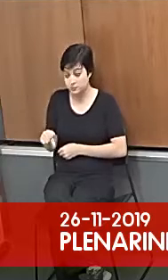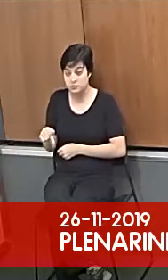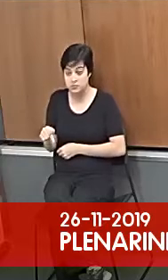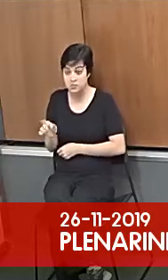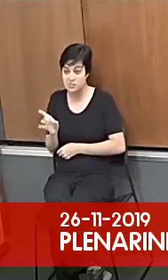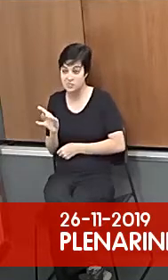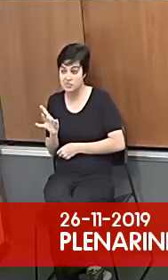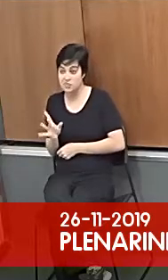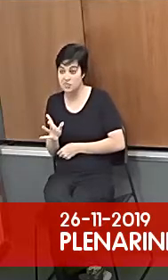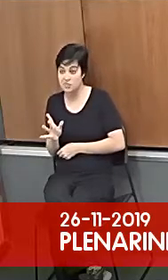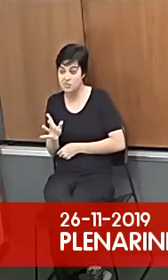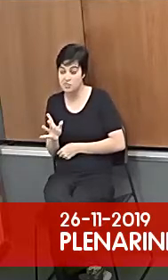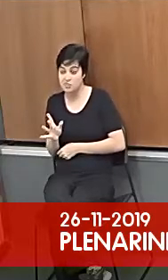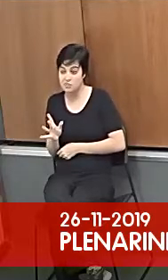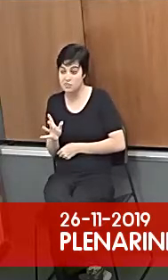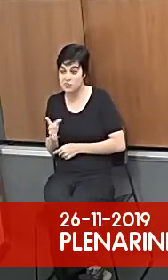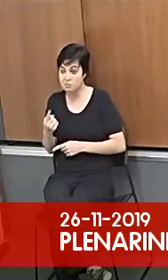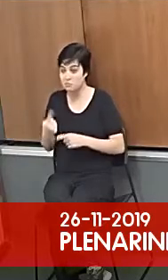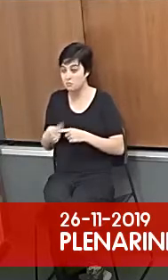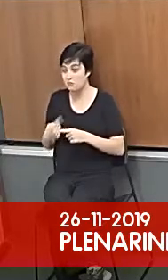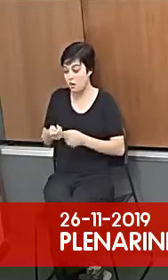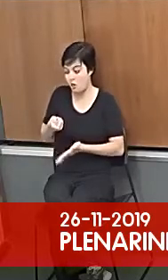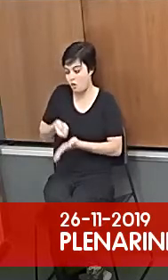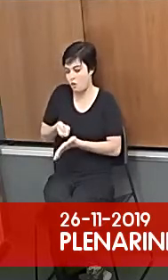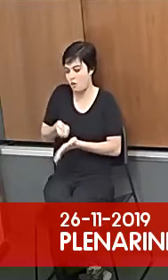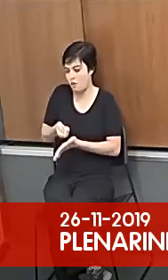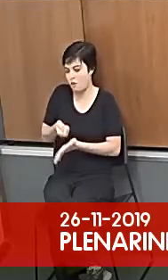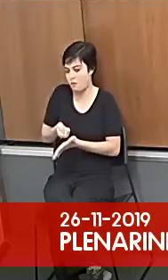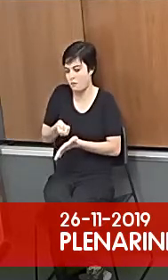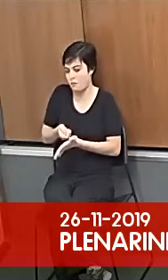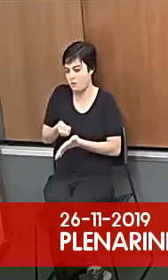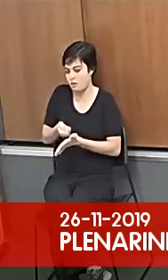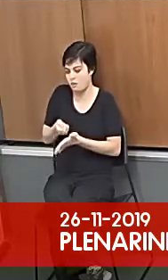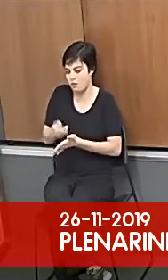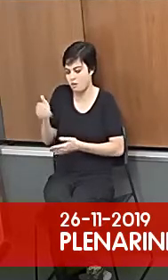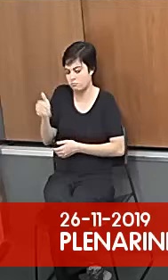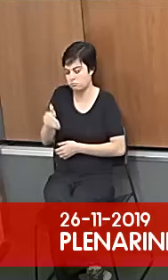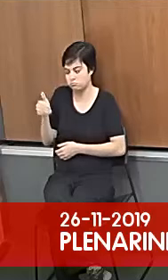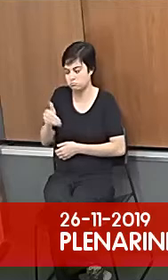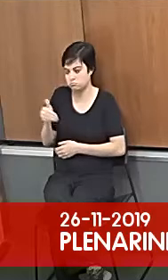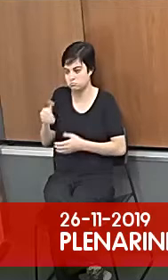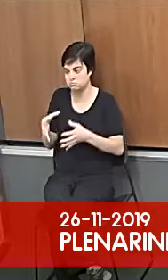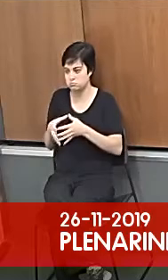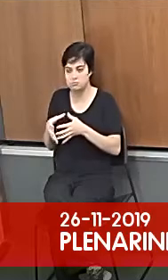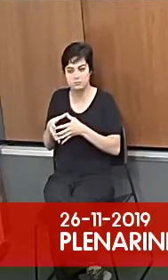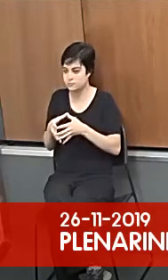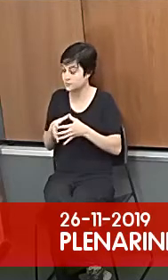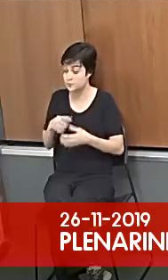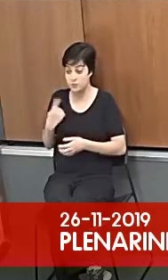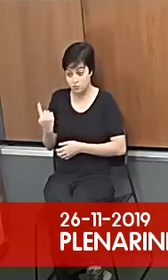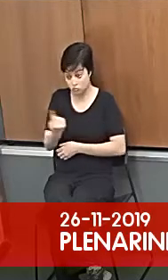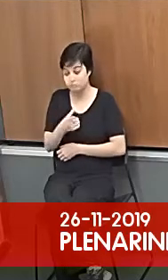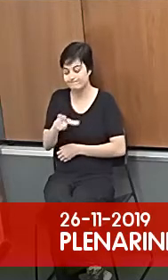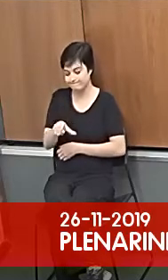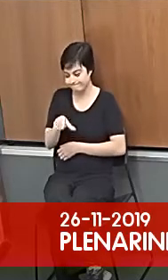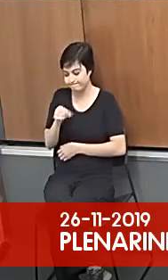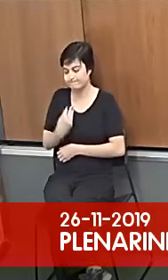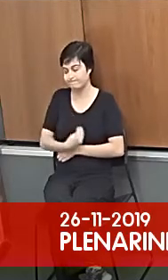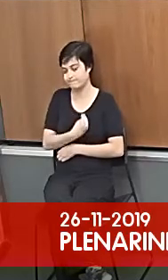simplesmente porque era exigido que estivessem em uma comissão, mas nós escolhemos estar aqui.